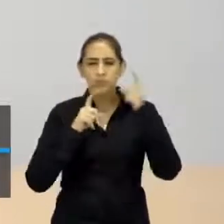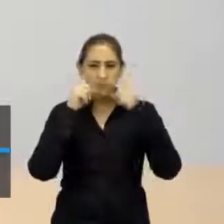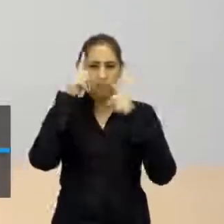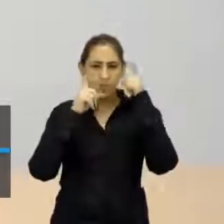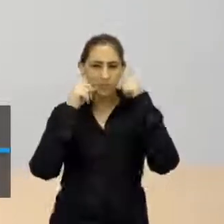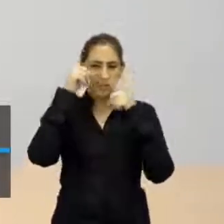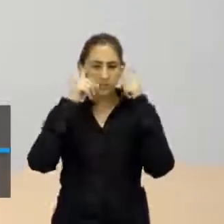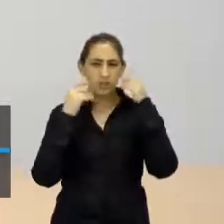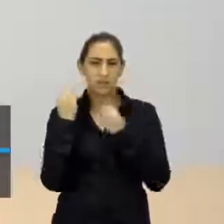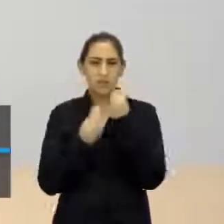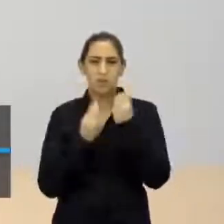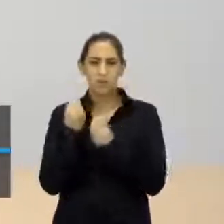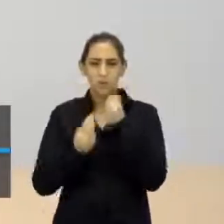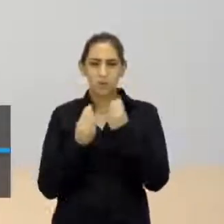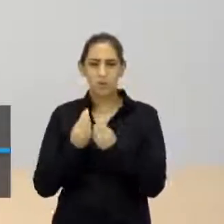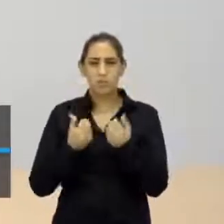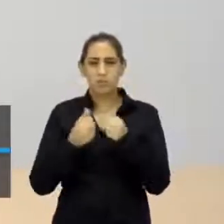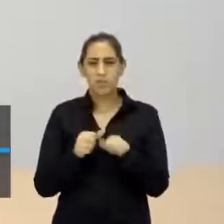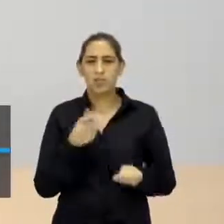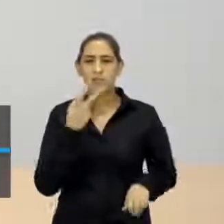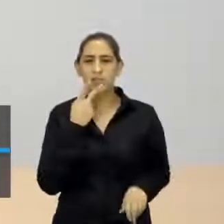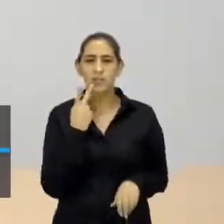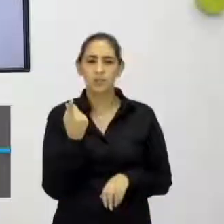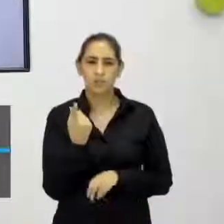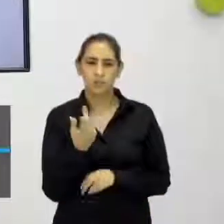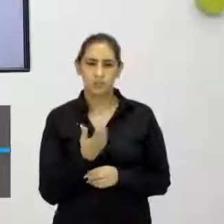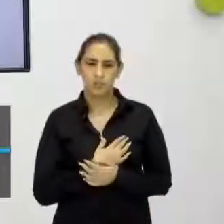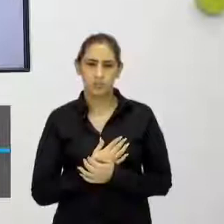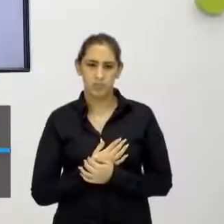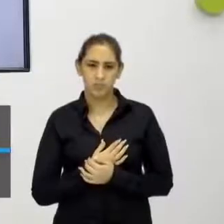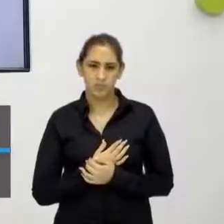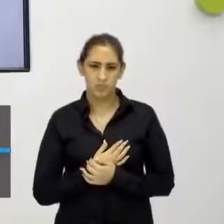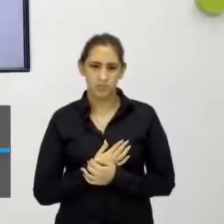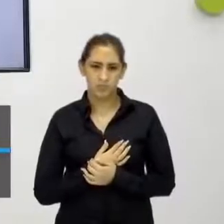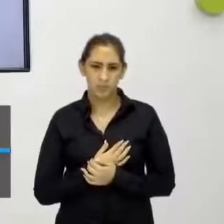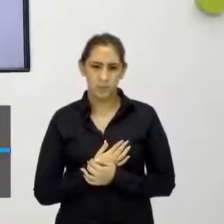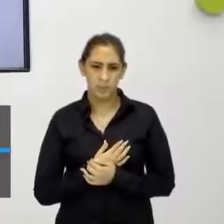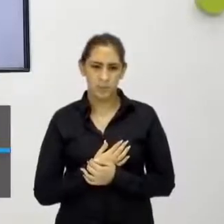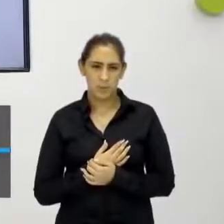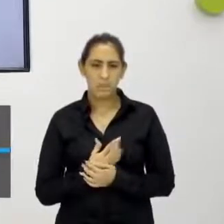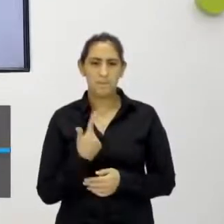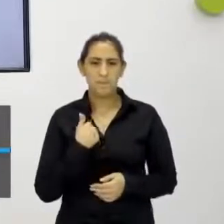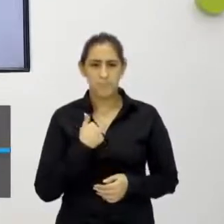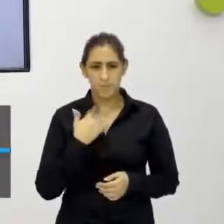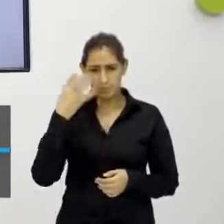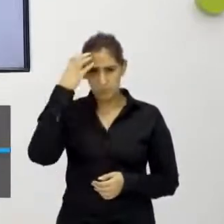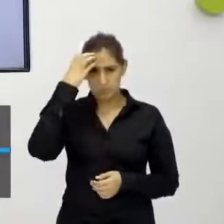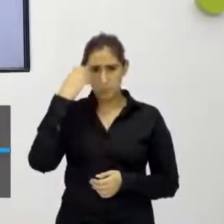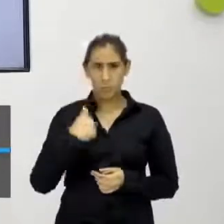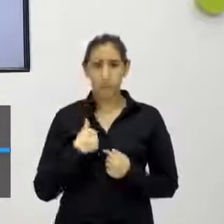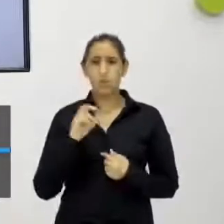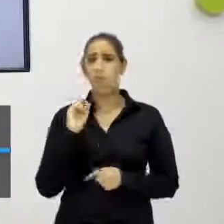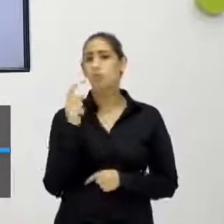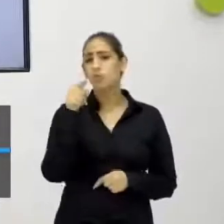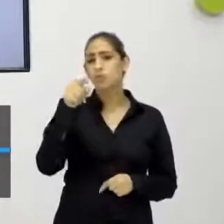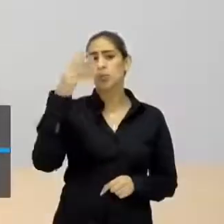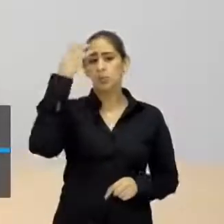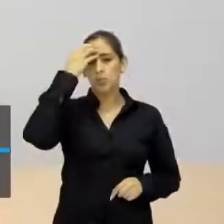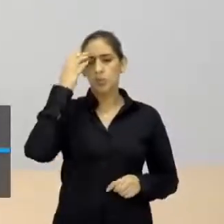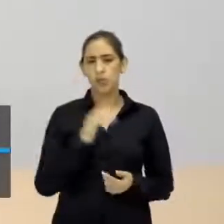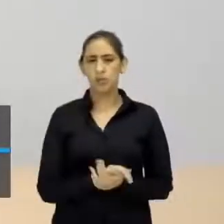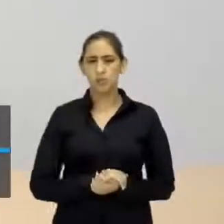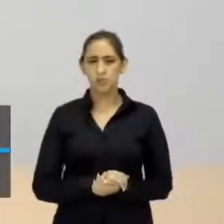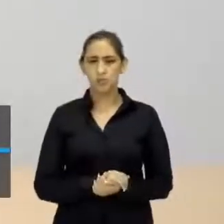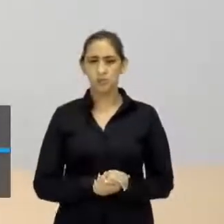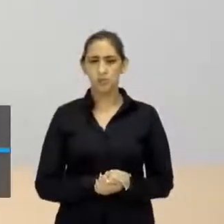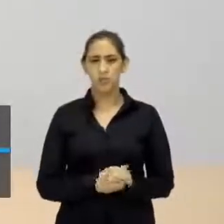expressar como se expressaria falando ao vivo, na escrita. Você publicou algo e eu me ofendi. O culpado sou eu que não entendi direito? Ou é você que publicou errado?